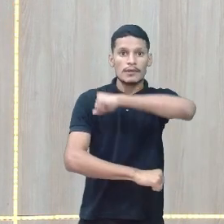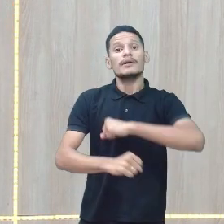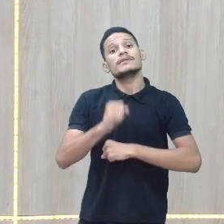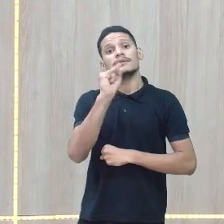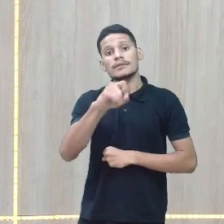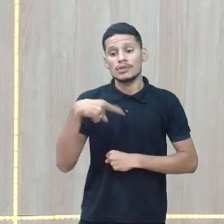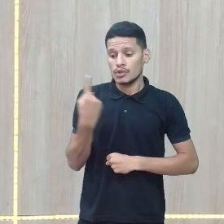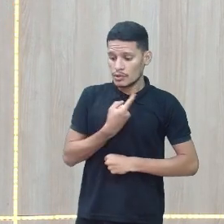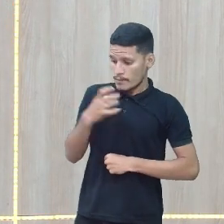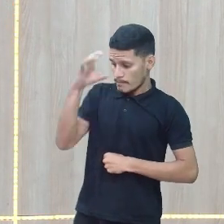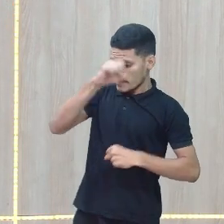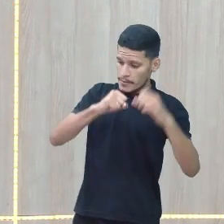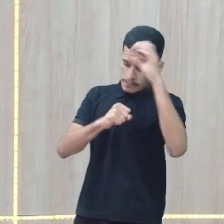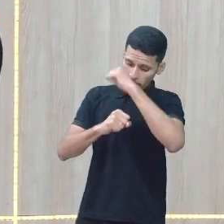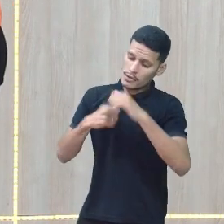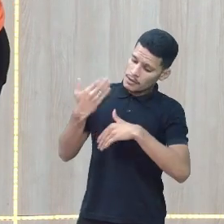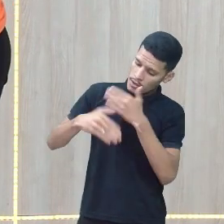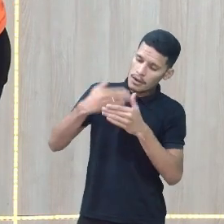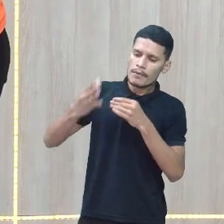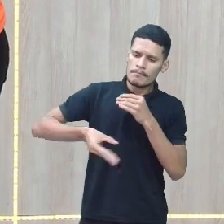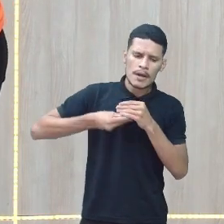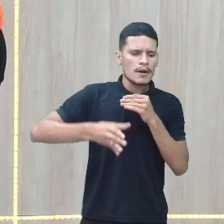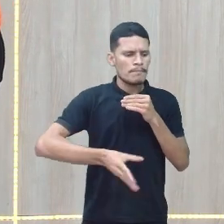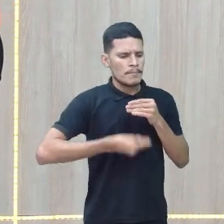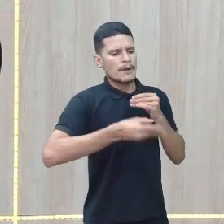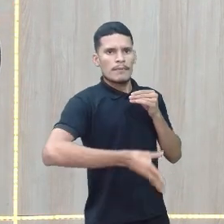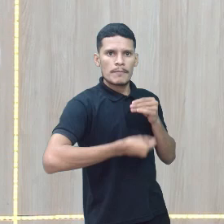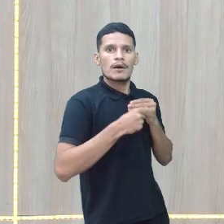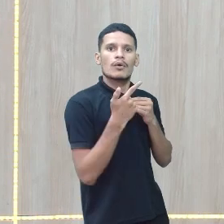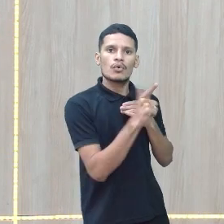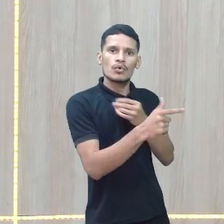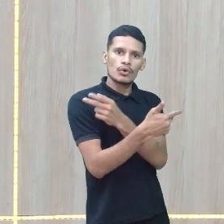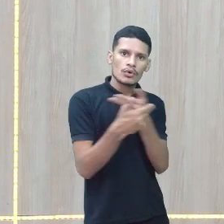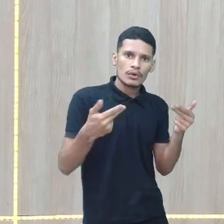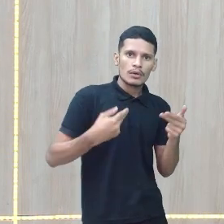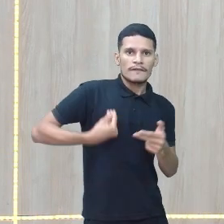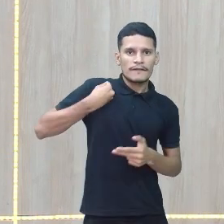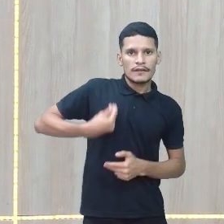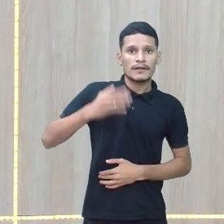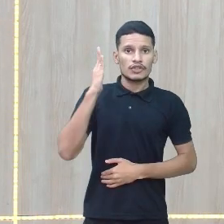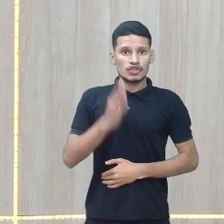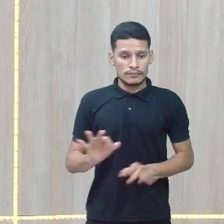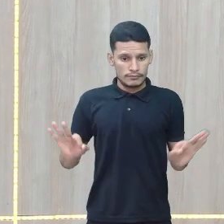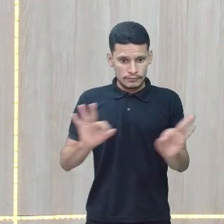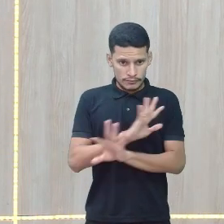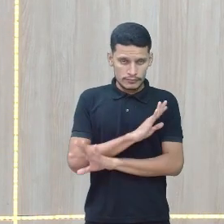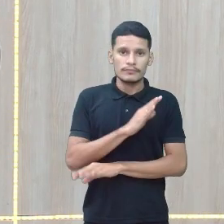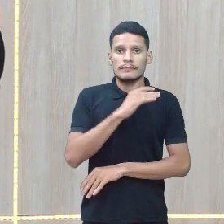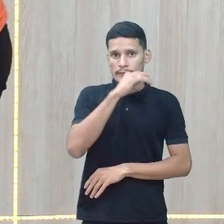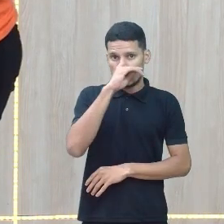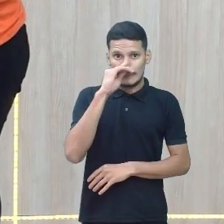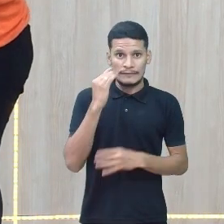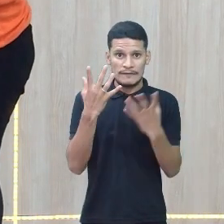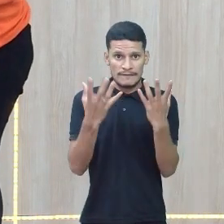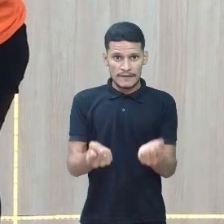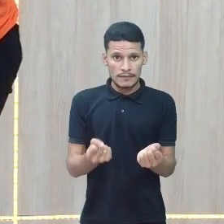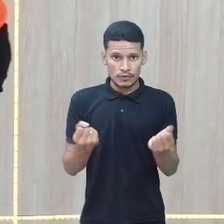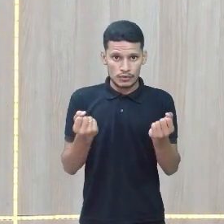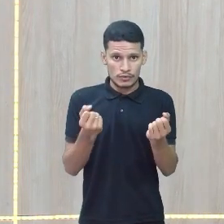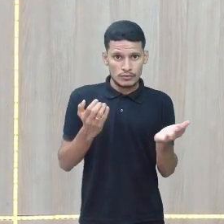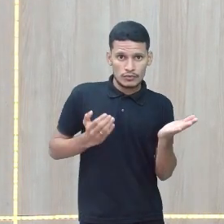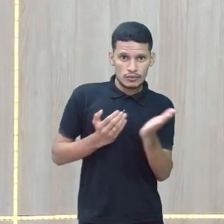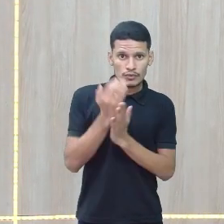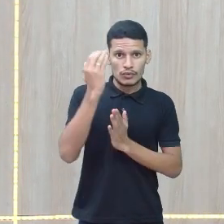vai somando a outras partes que já estão construídas. Então, vamos construir conhecimento